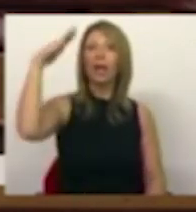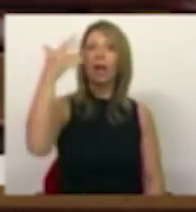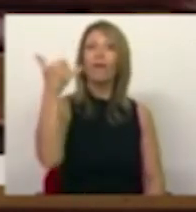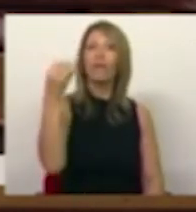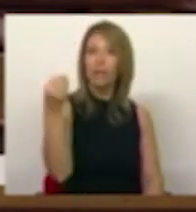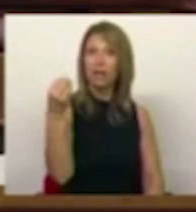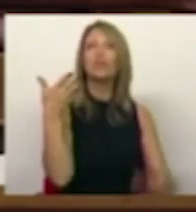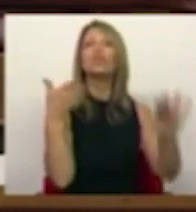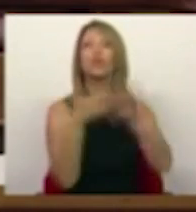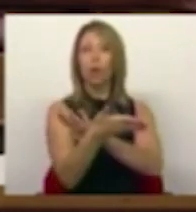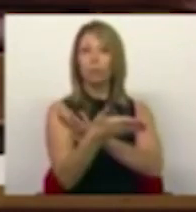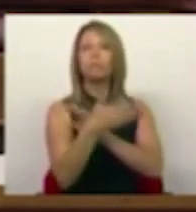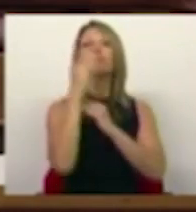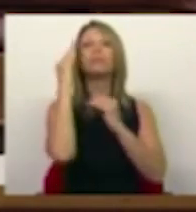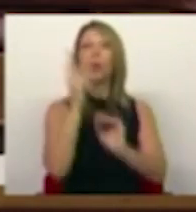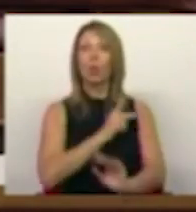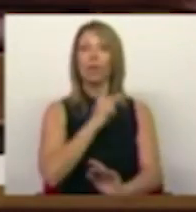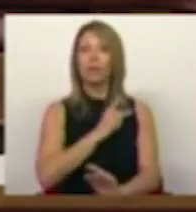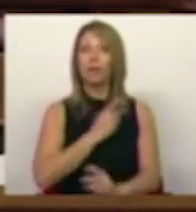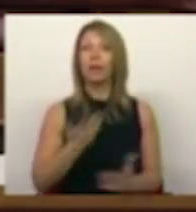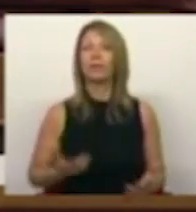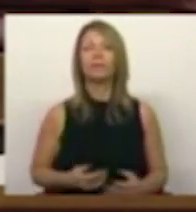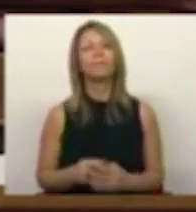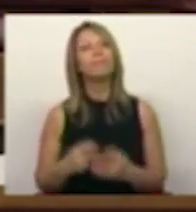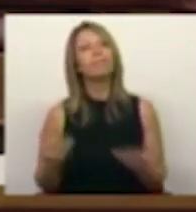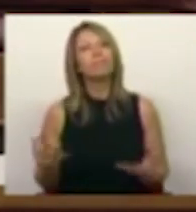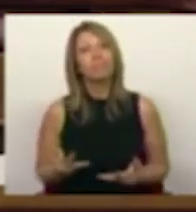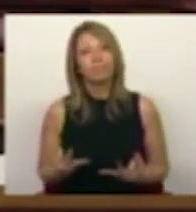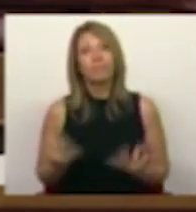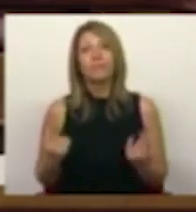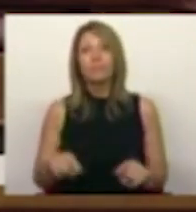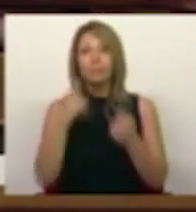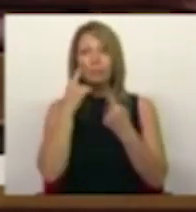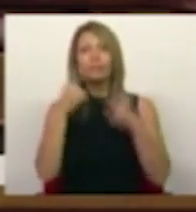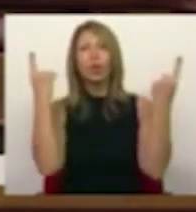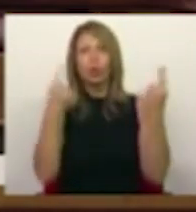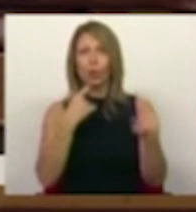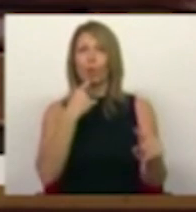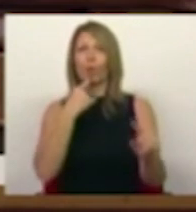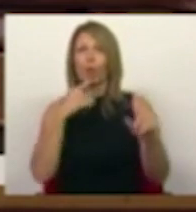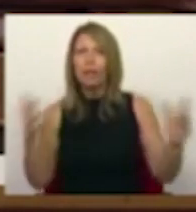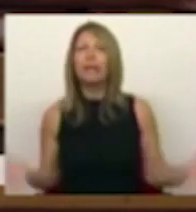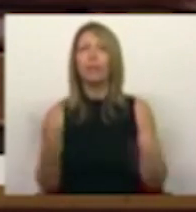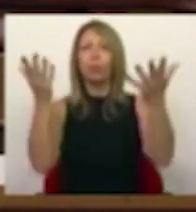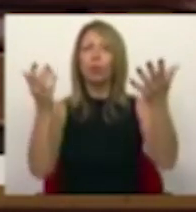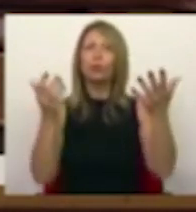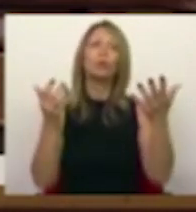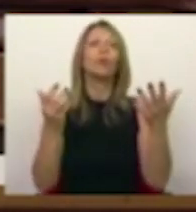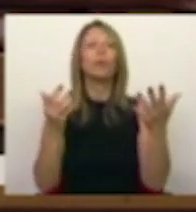estão a frequentar o ensino superior, o que constitui um forte impulso para podermos